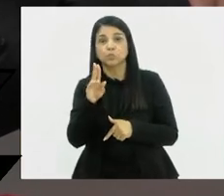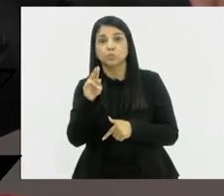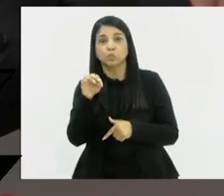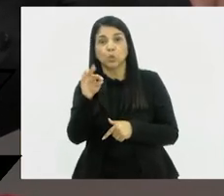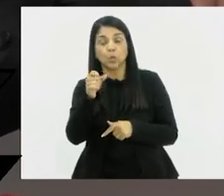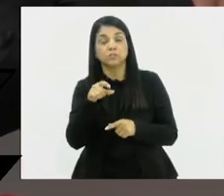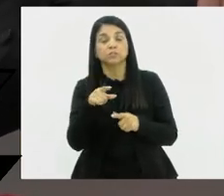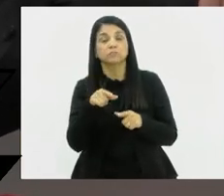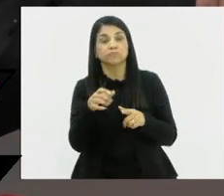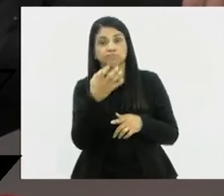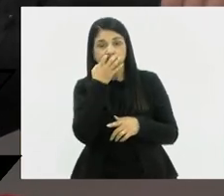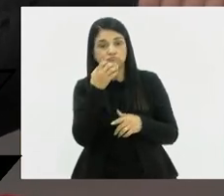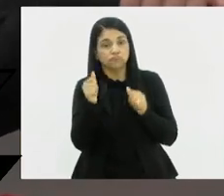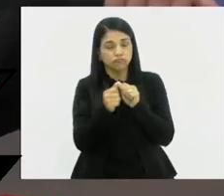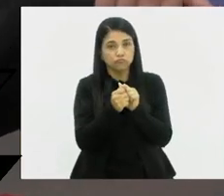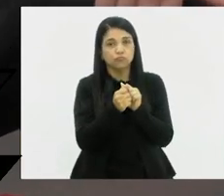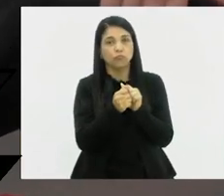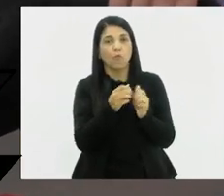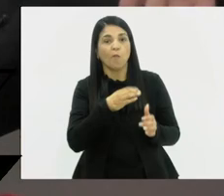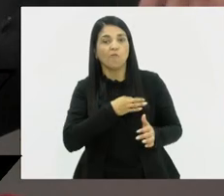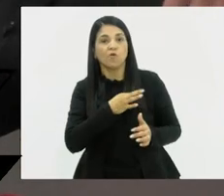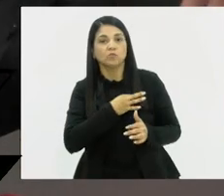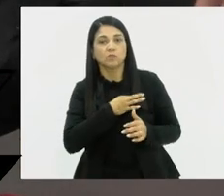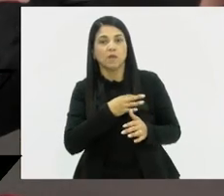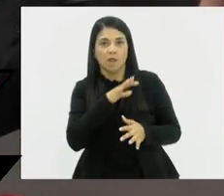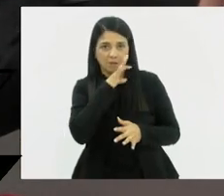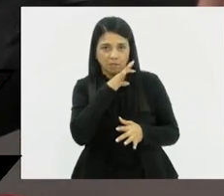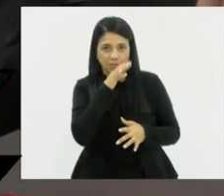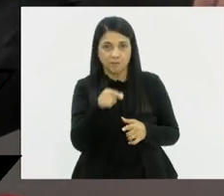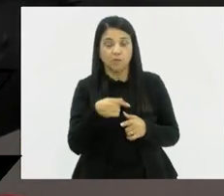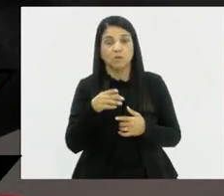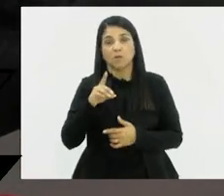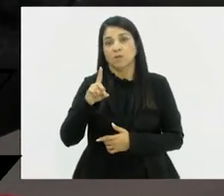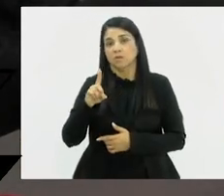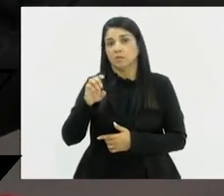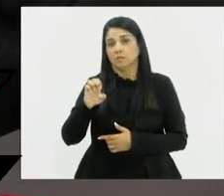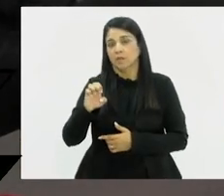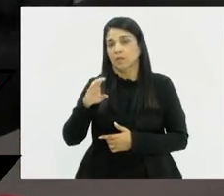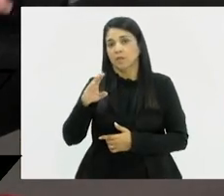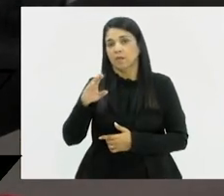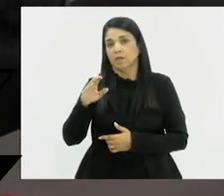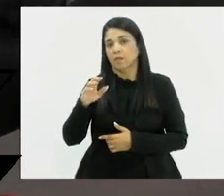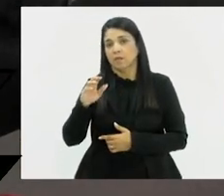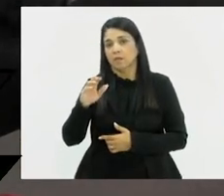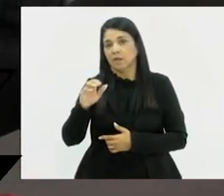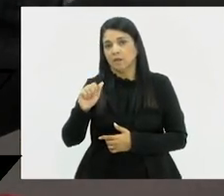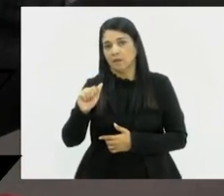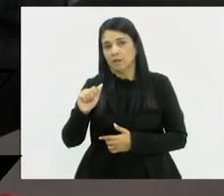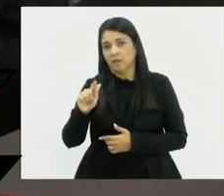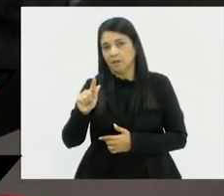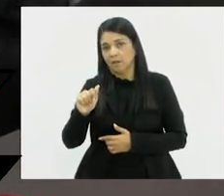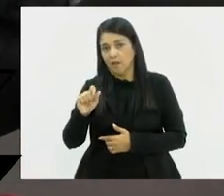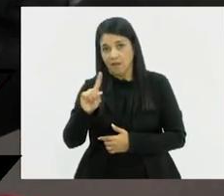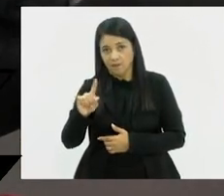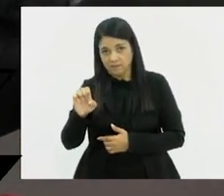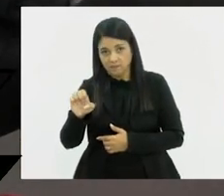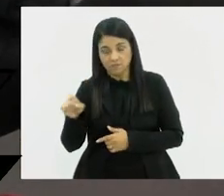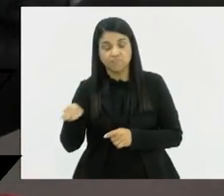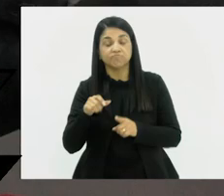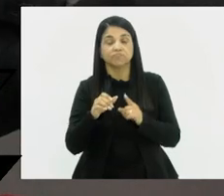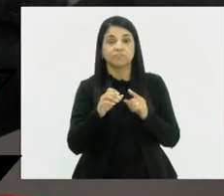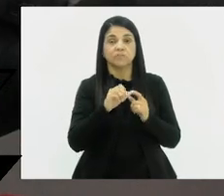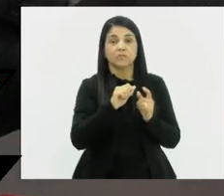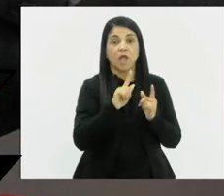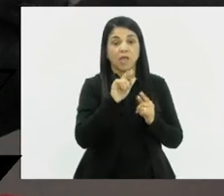prática de voluntariado animal. Então, hoje eu estou com o Degase, eu já capacitei os agentes do DEGASE para eles